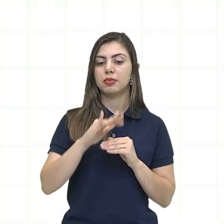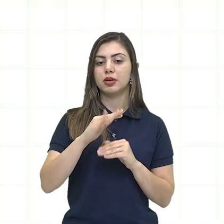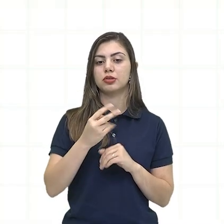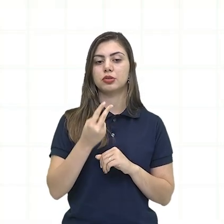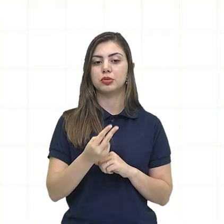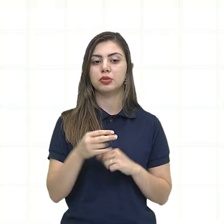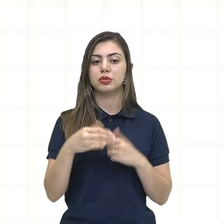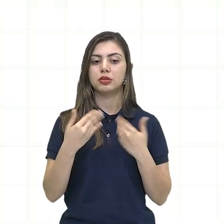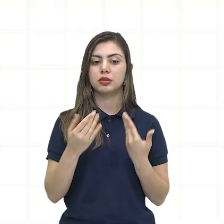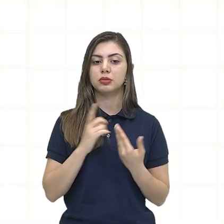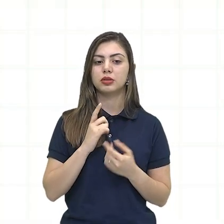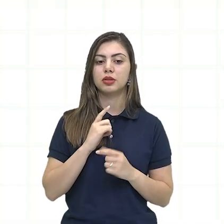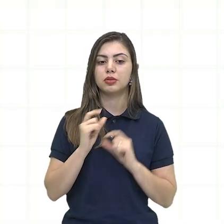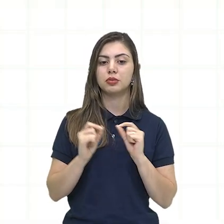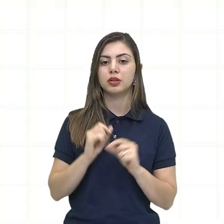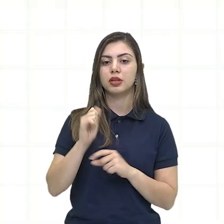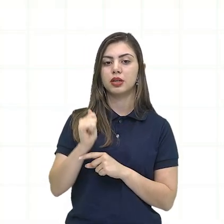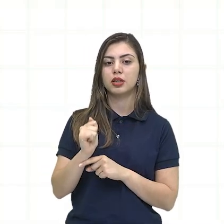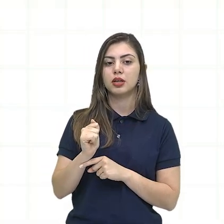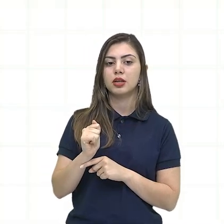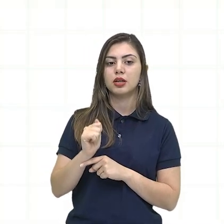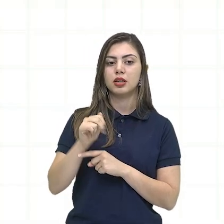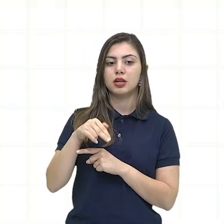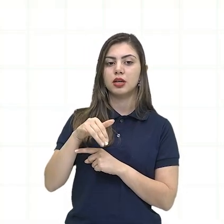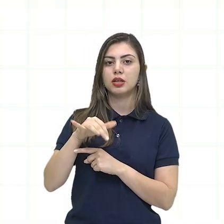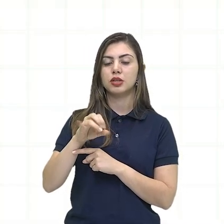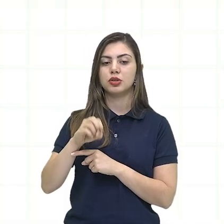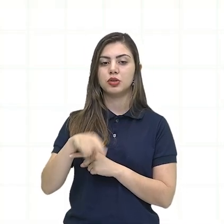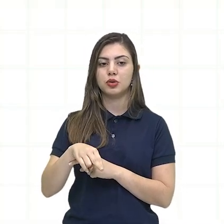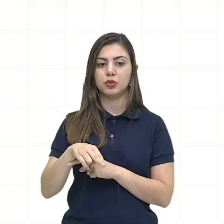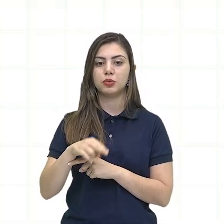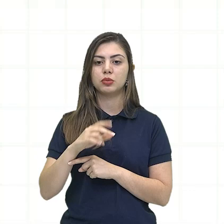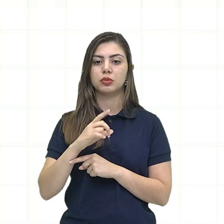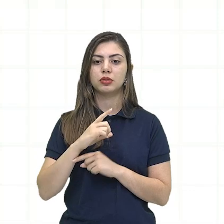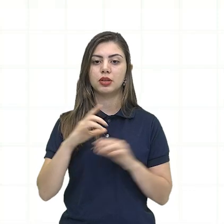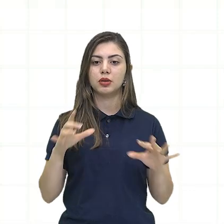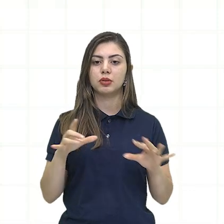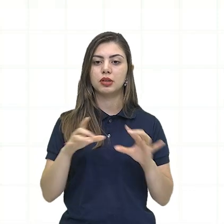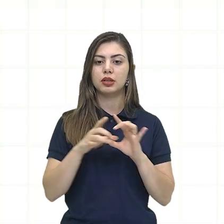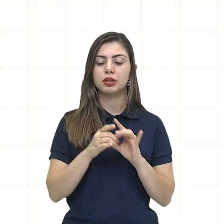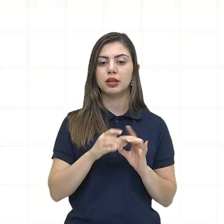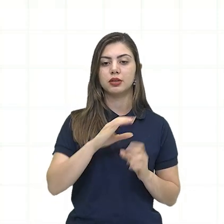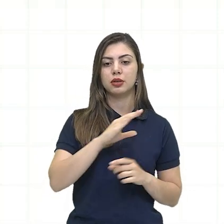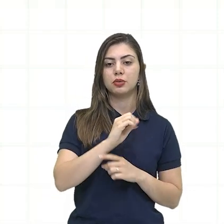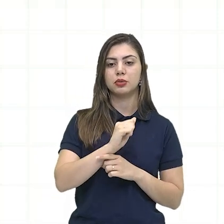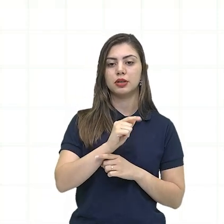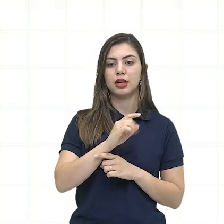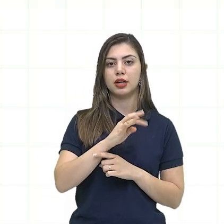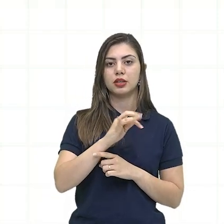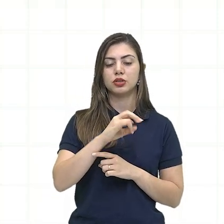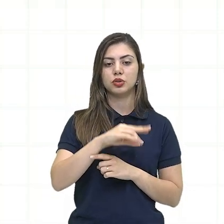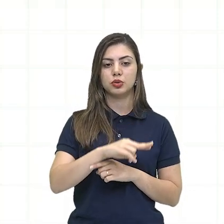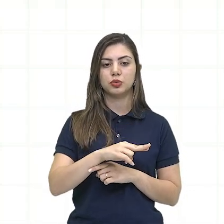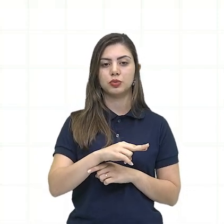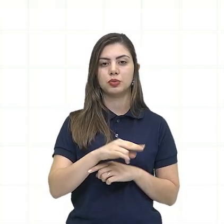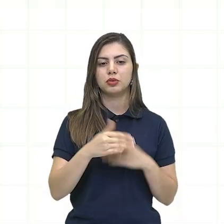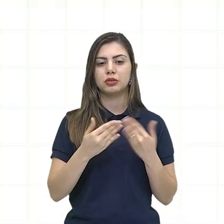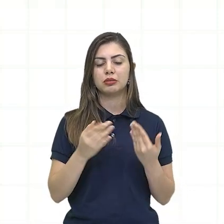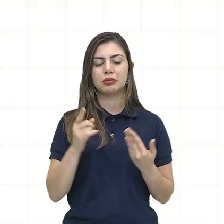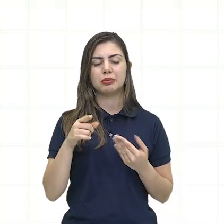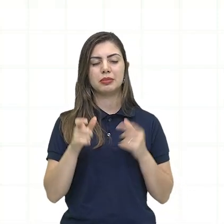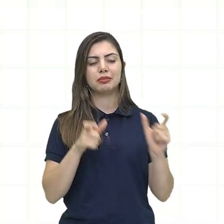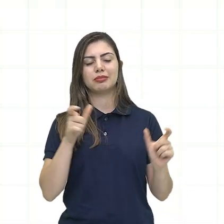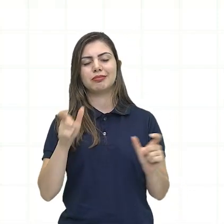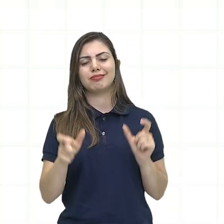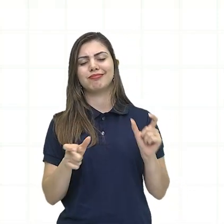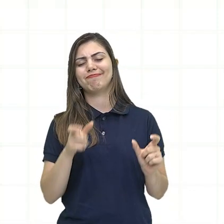é um reagente e se une a um cátion do outro reagente. Professora, são termos aí que eu ainda